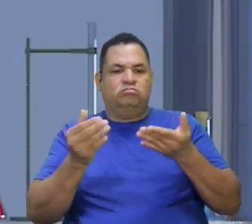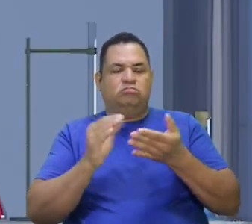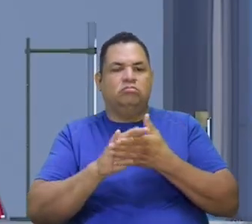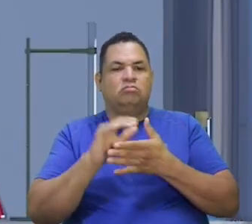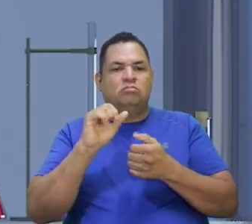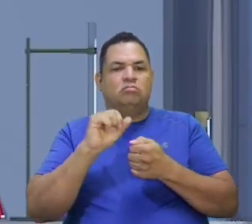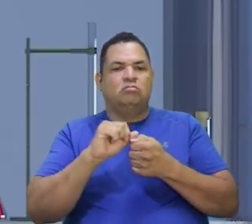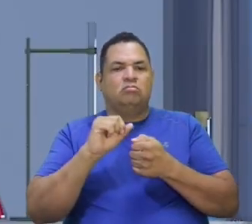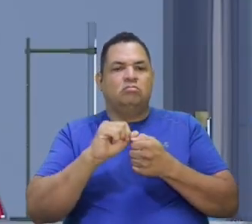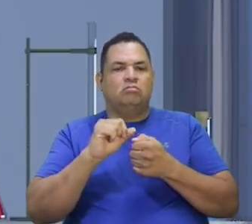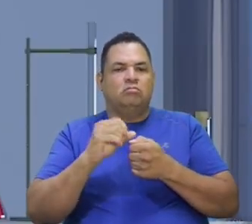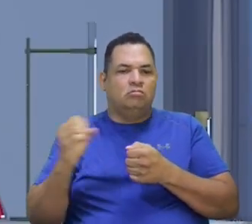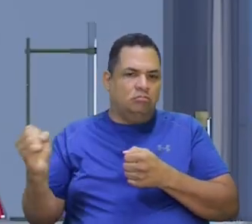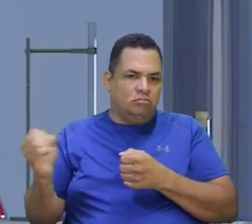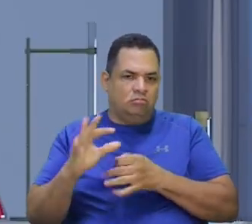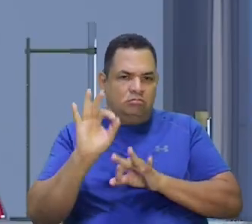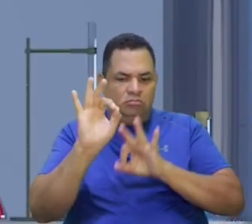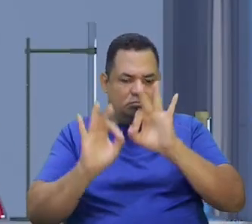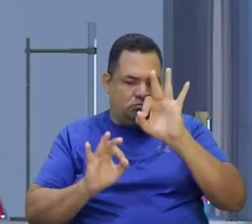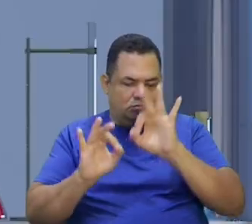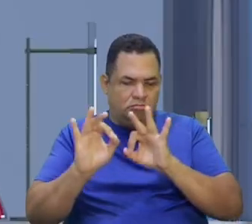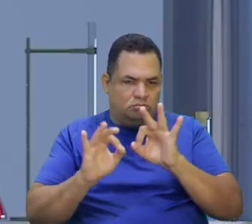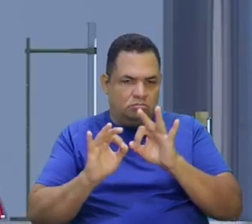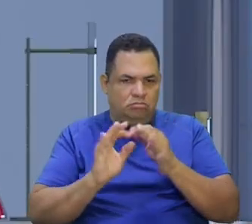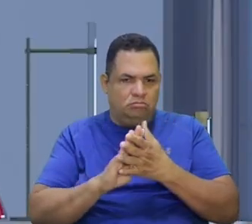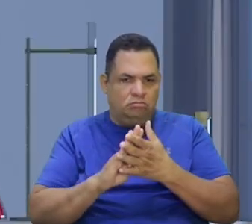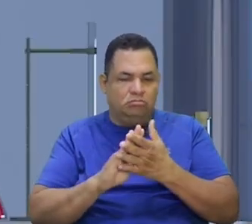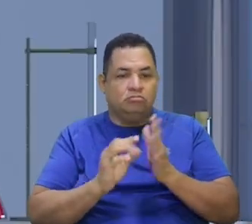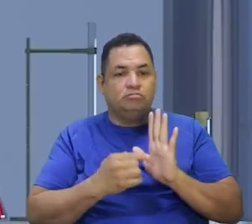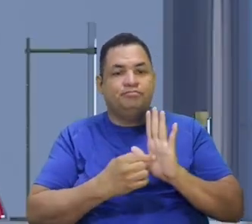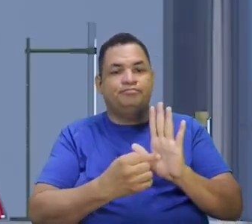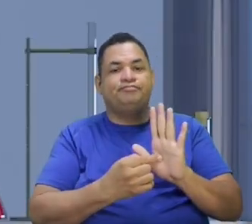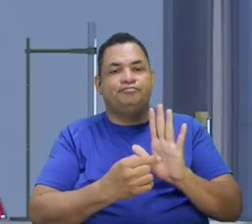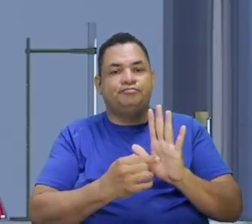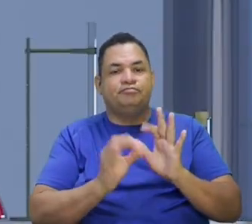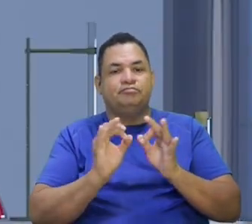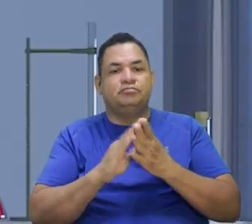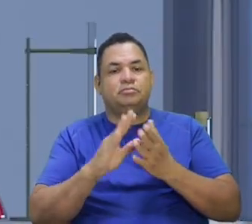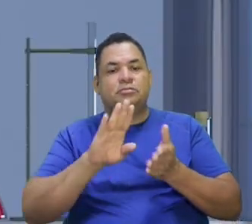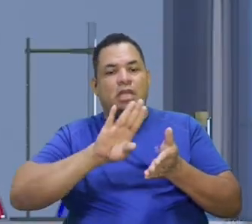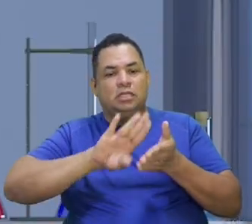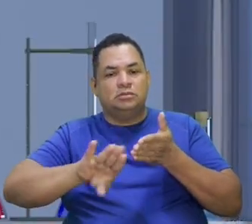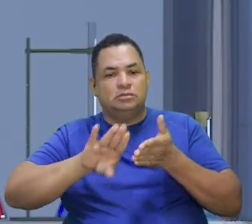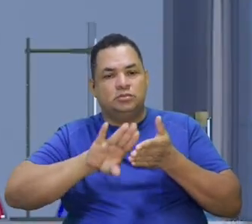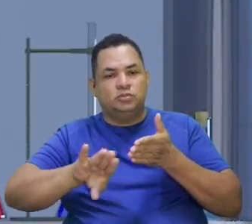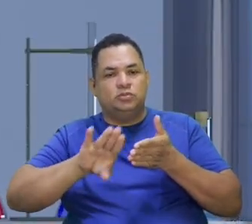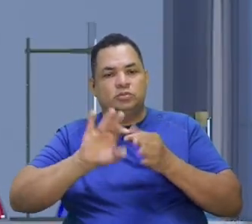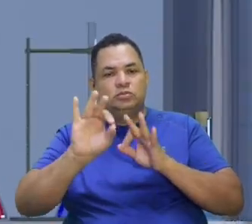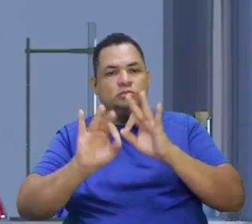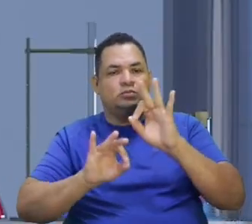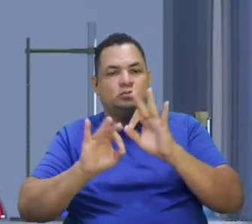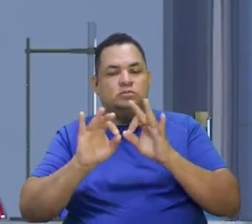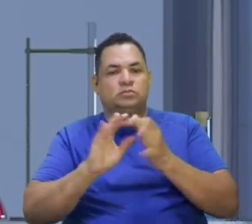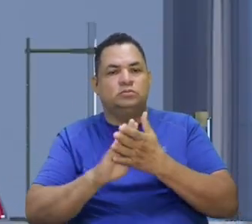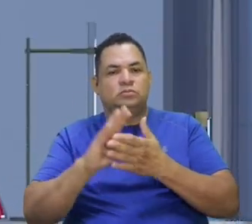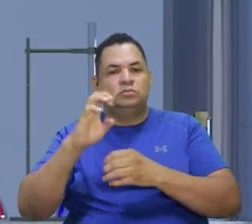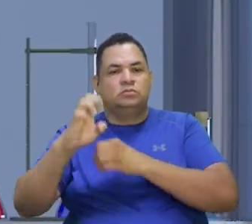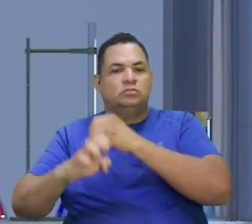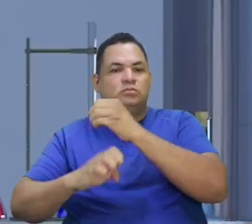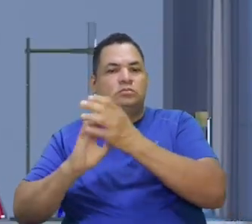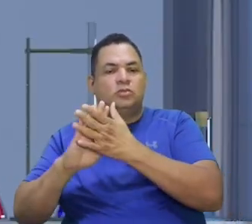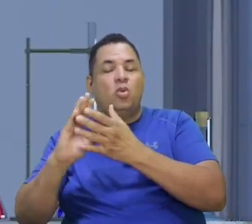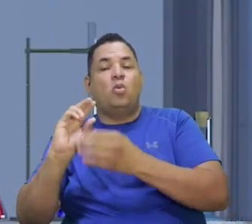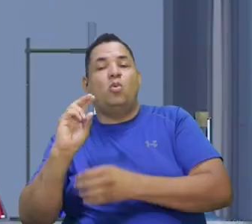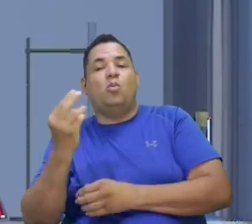vai fazer a nova distribuição, você só apresenta ela já retirando aqueles elétrons